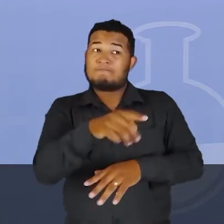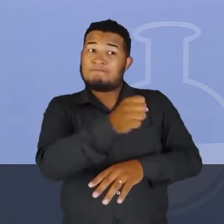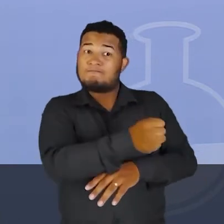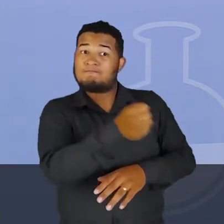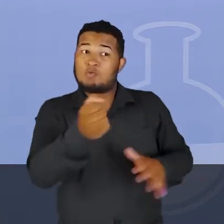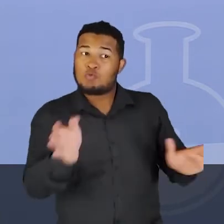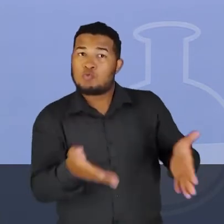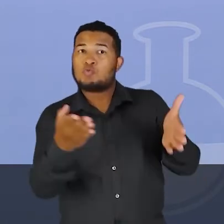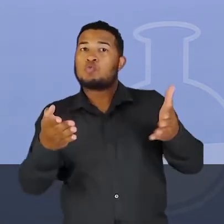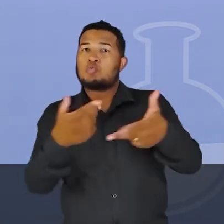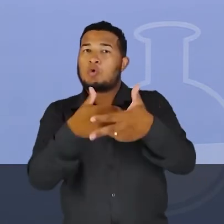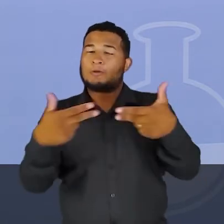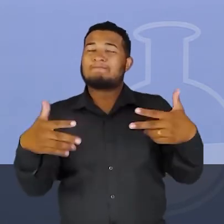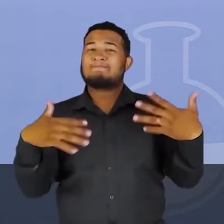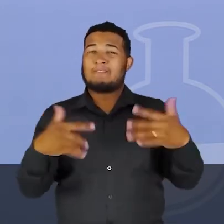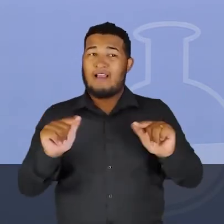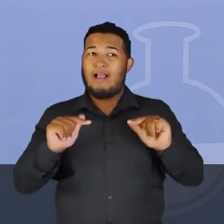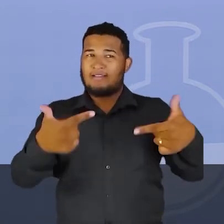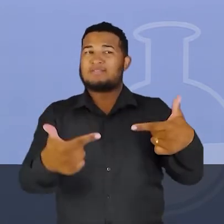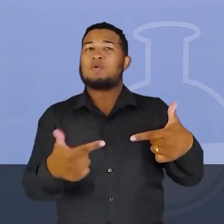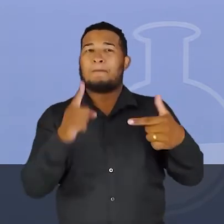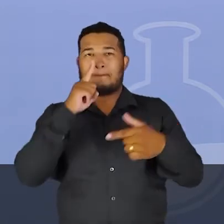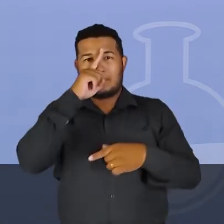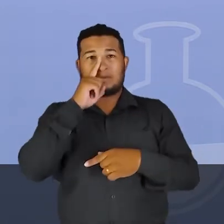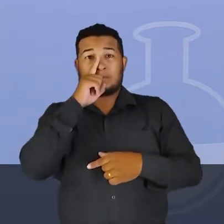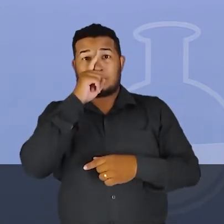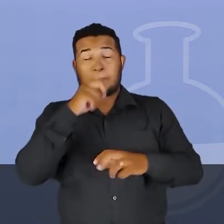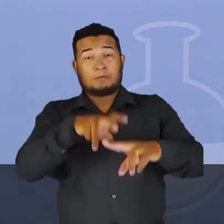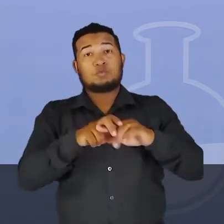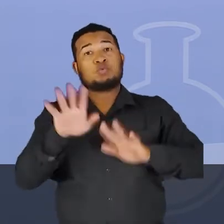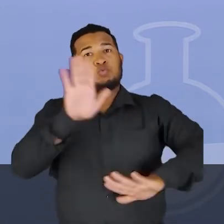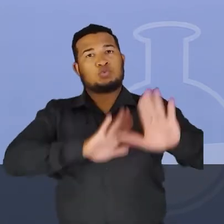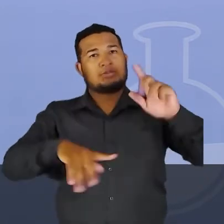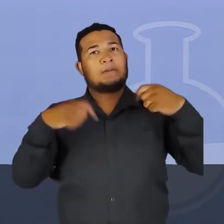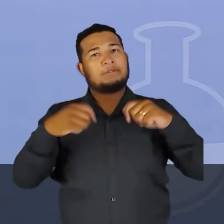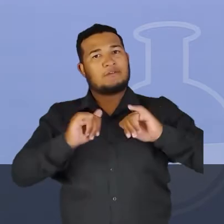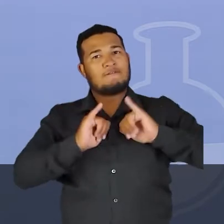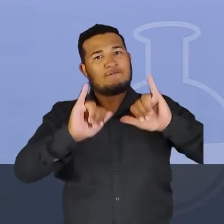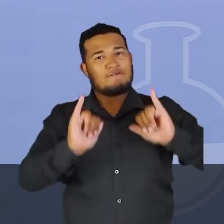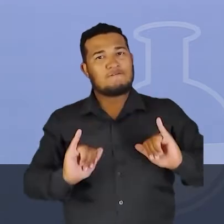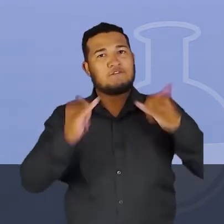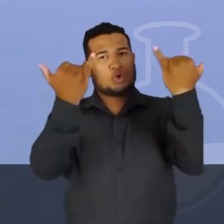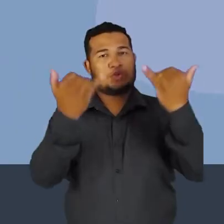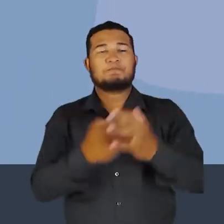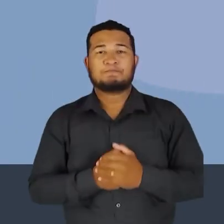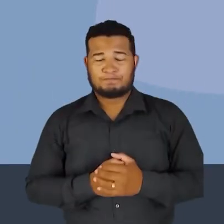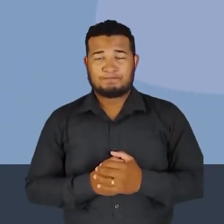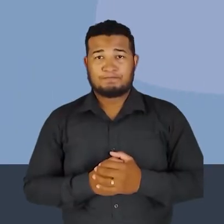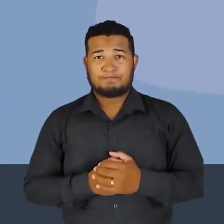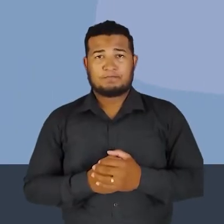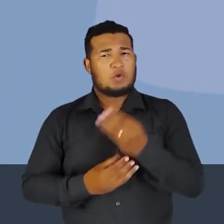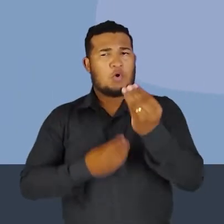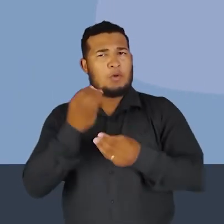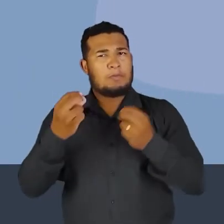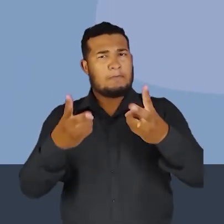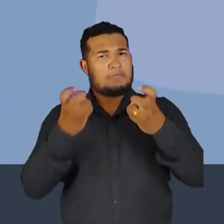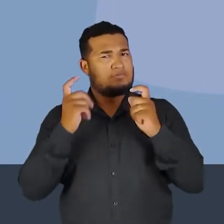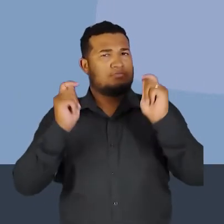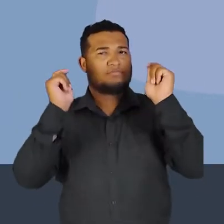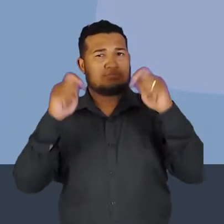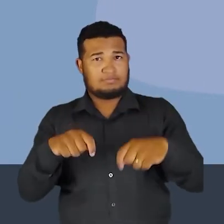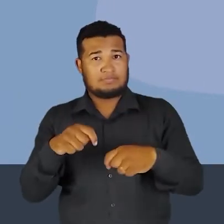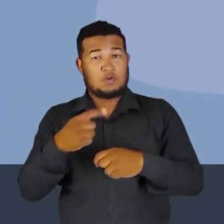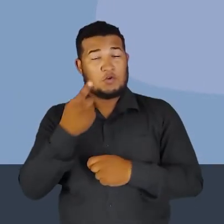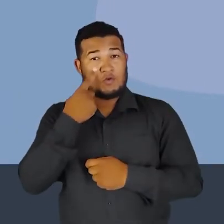pessoa a um ato extremo. Então, a gente tem que tomar muito cuidado com as fake news. Então, vamos ver um pouquinho como a gente pode identificar as